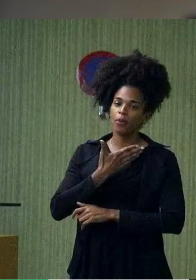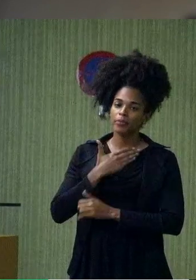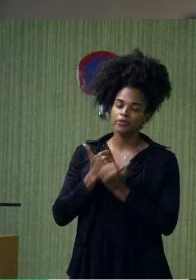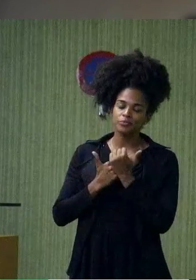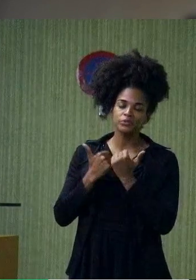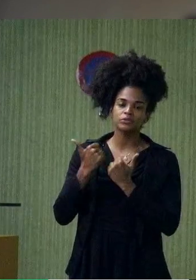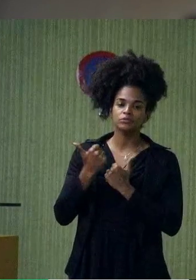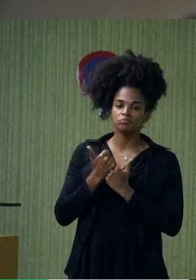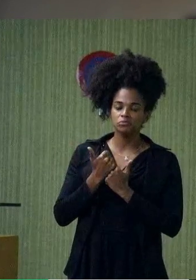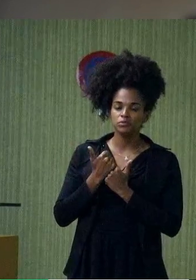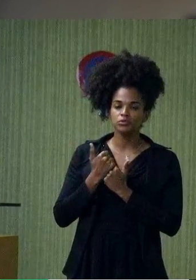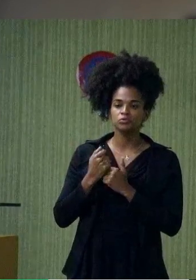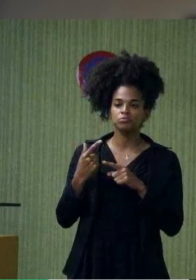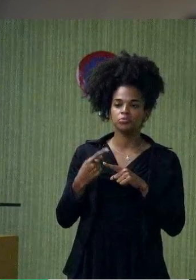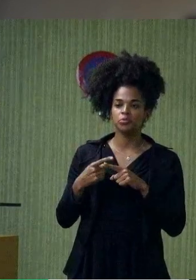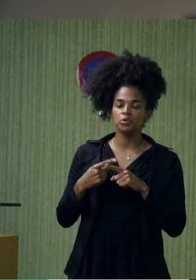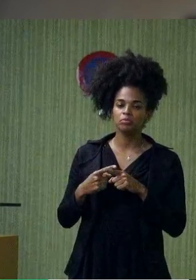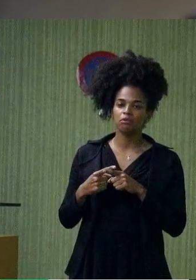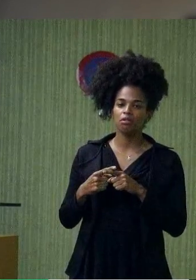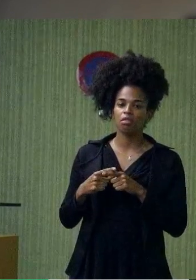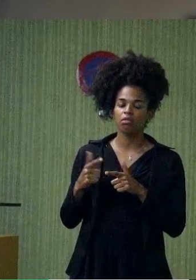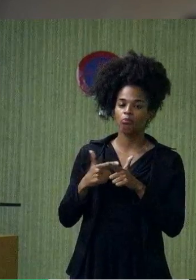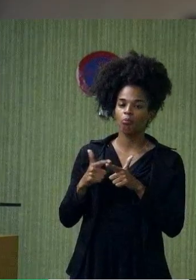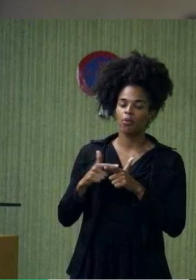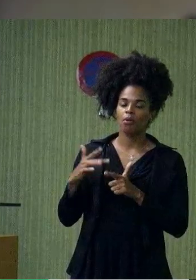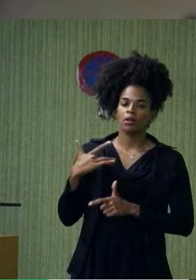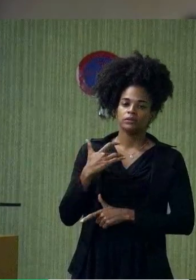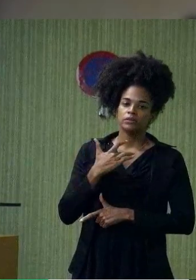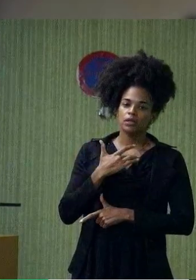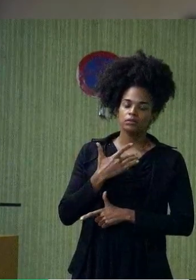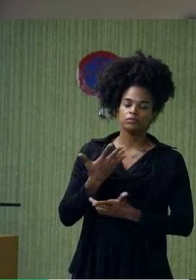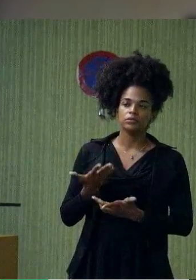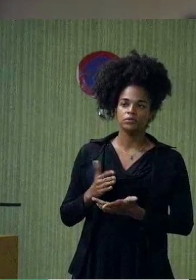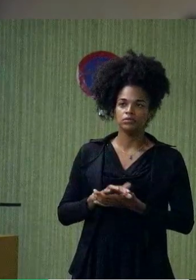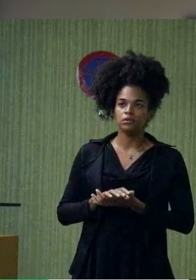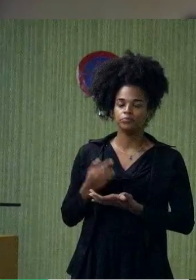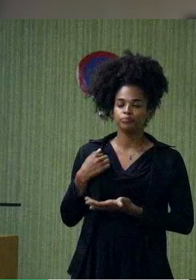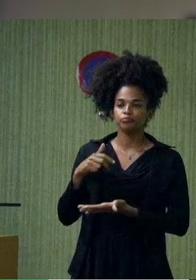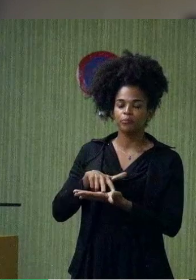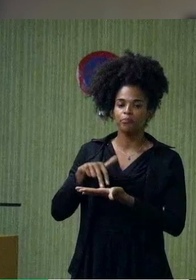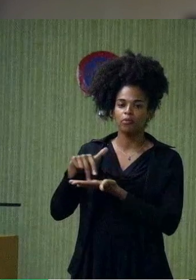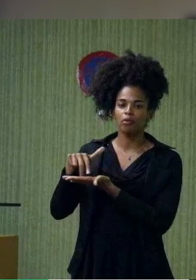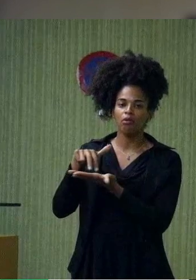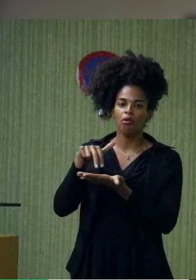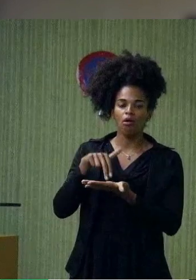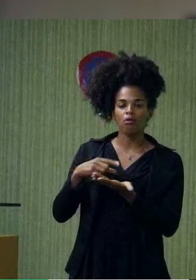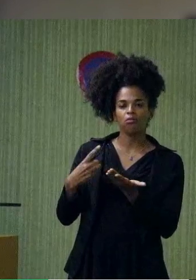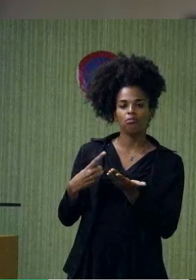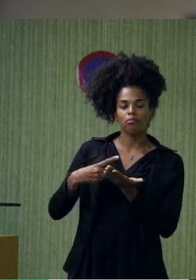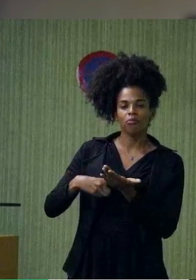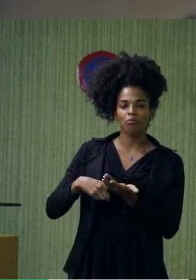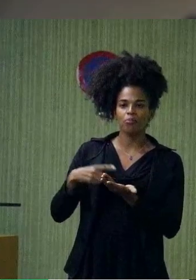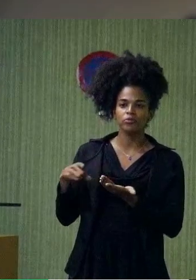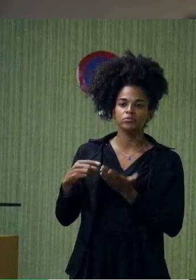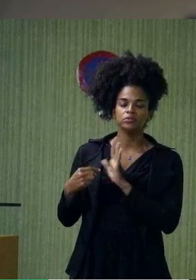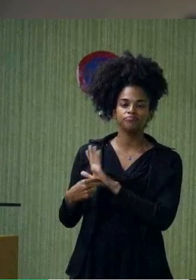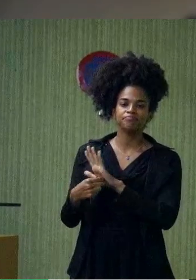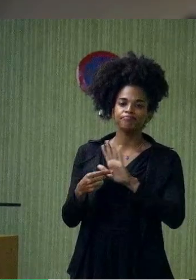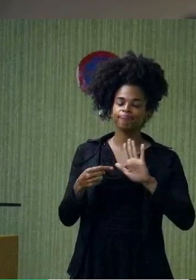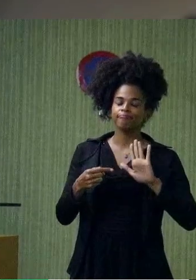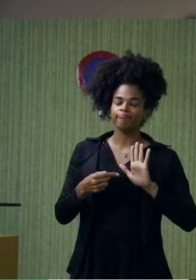não pôde viajar e me pediu então que assumisse aqui o compromisso com vocês de realizar essa apresentação